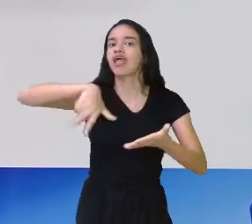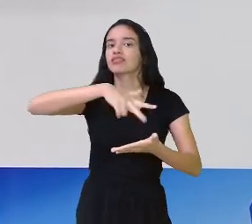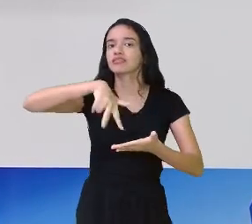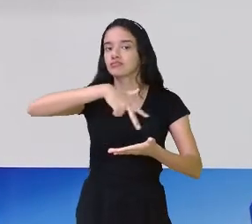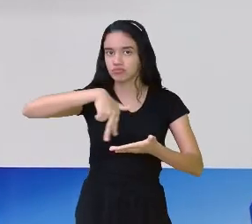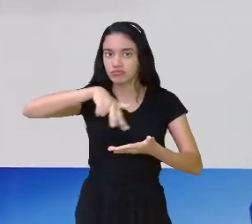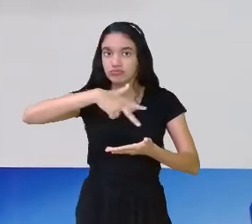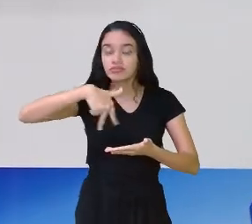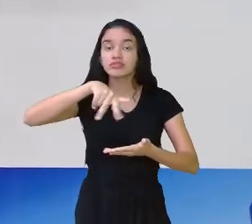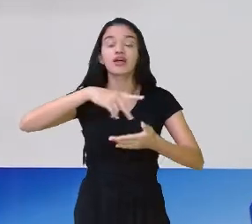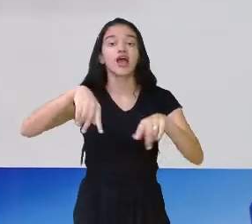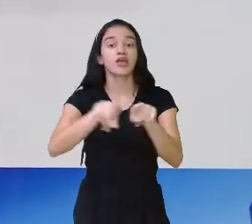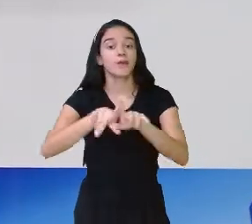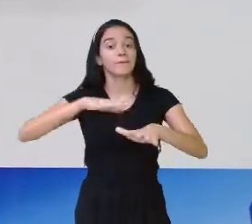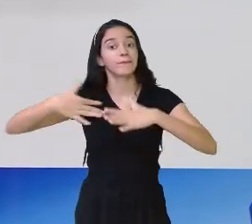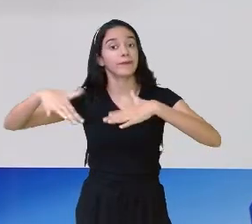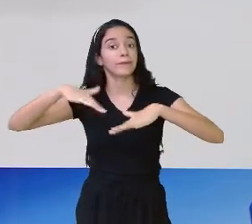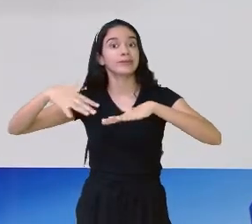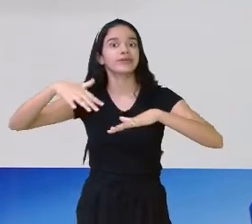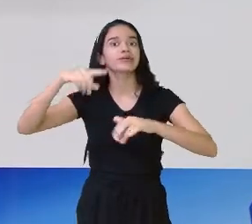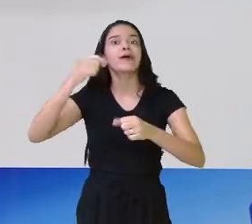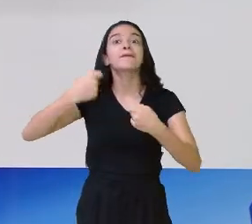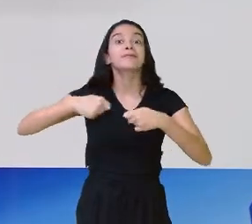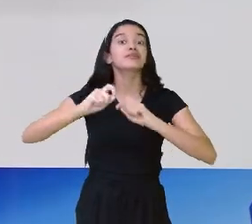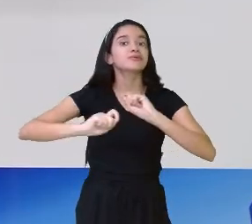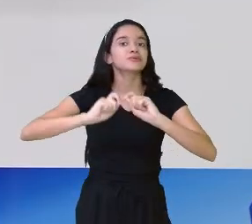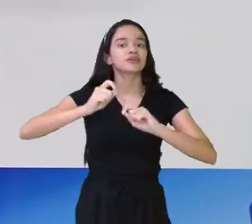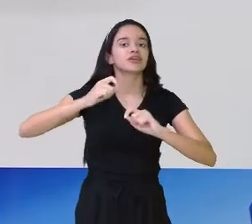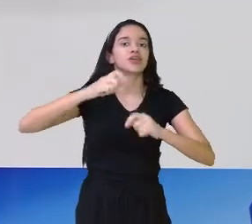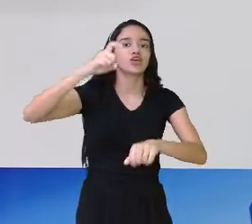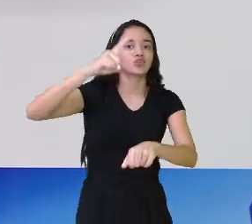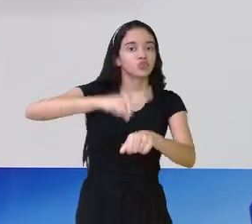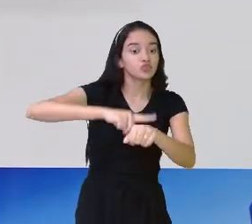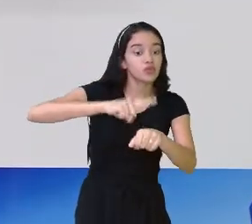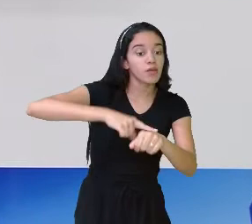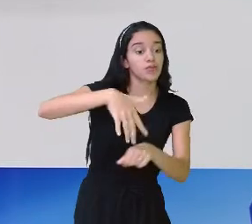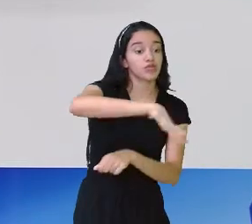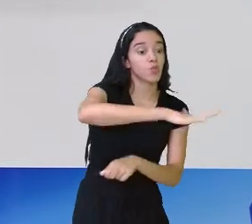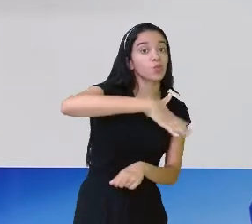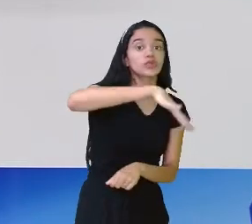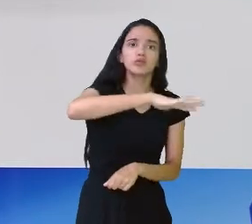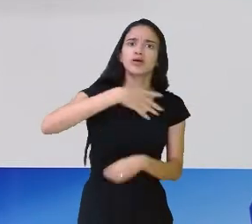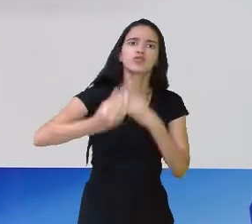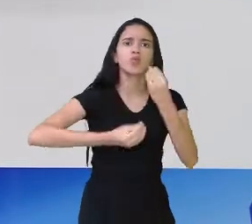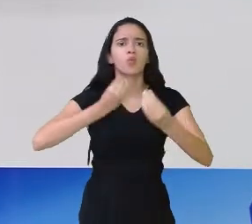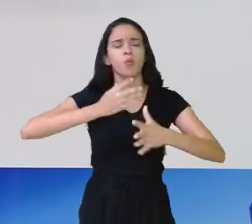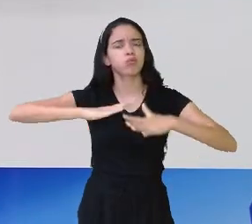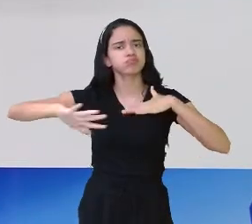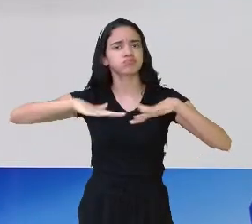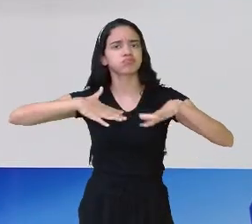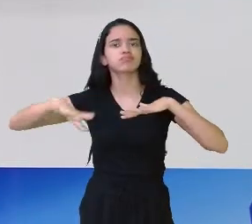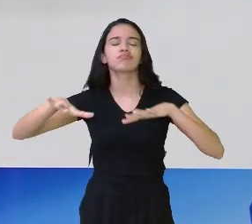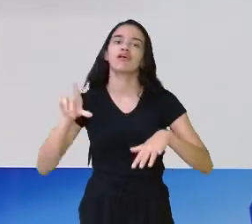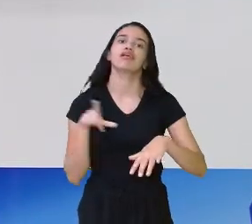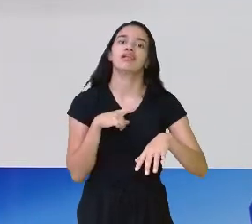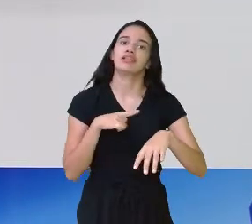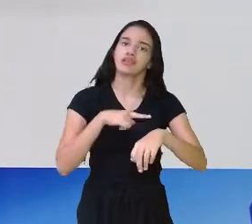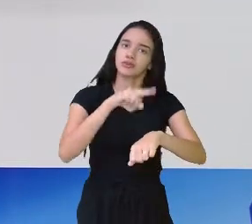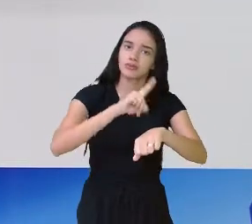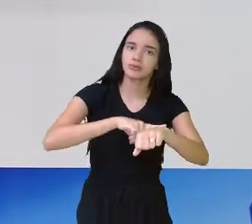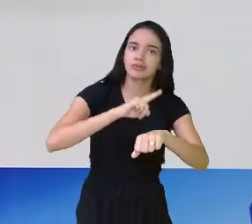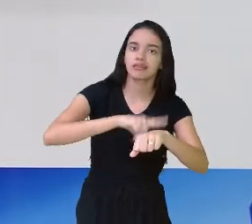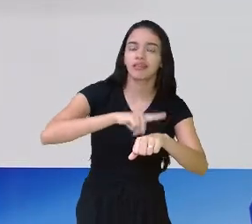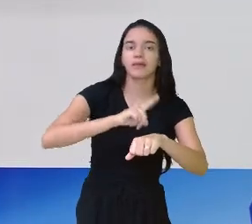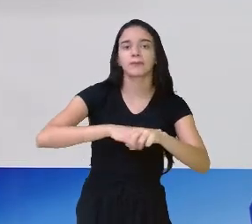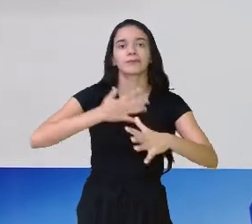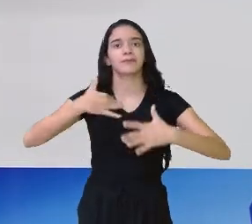Exato. Né? E o movimento precisa de espaço e tempo, senão como é que ele vai se mover? Né? Ele tem o tempo do movimento